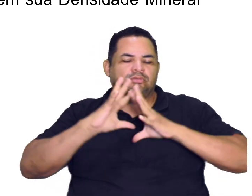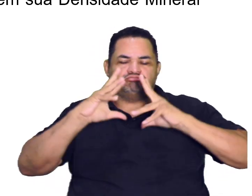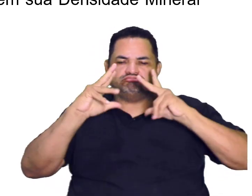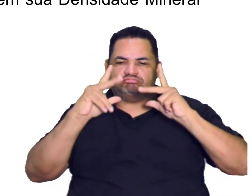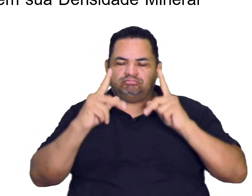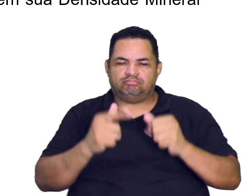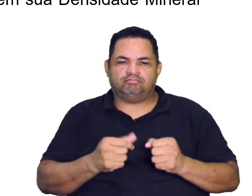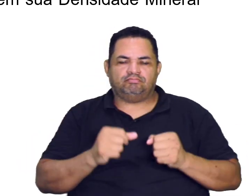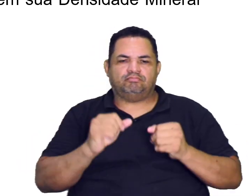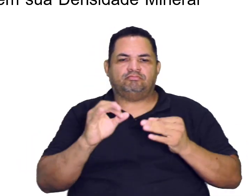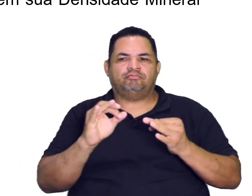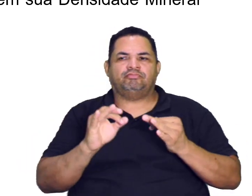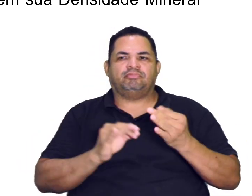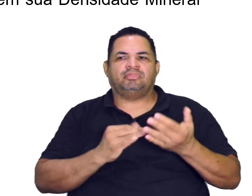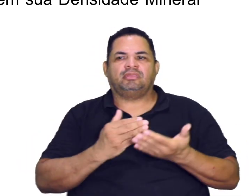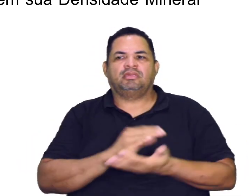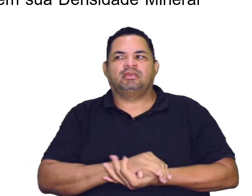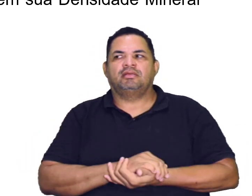geral, né?